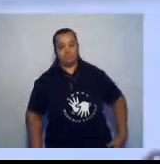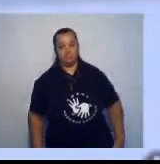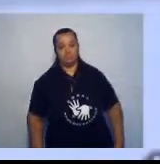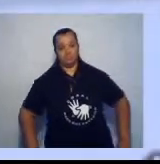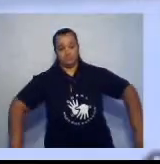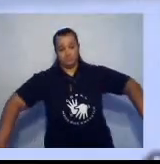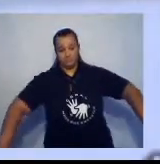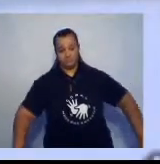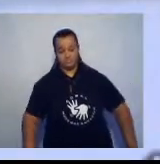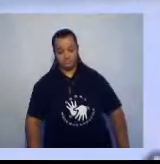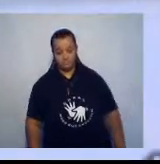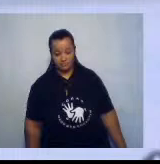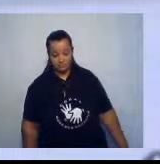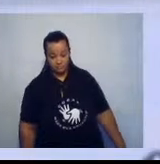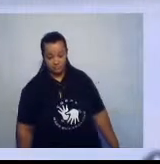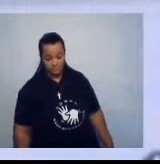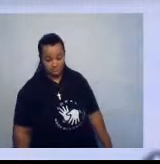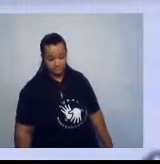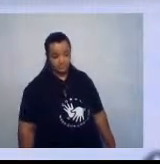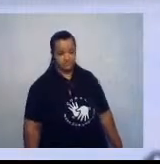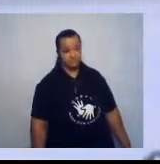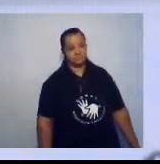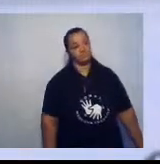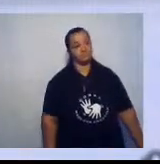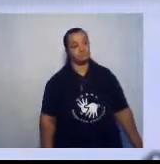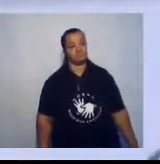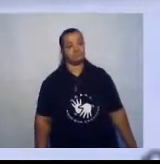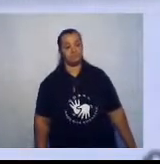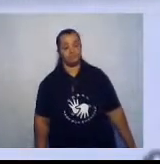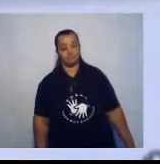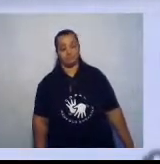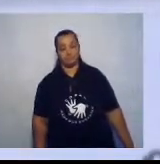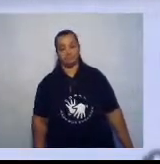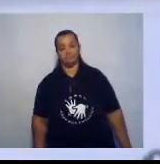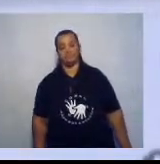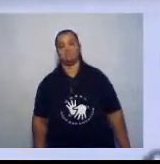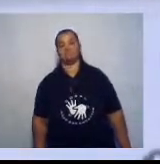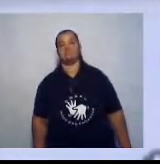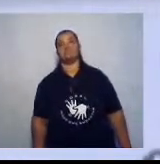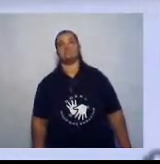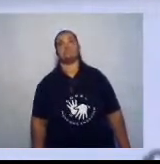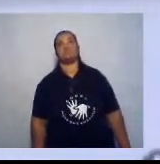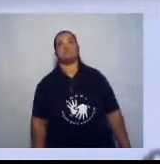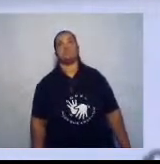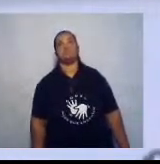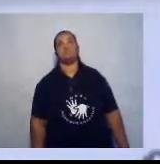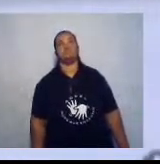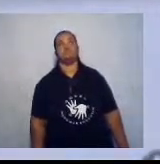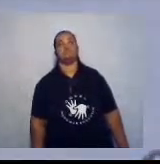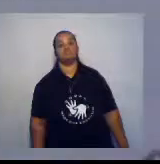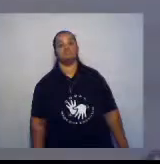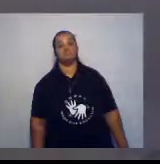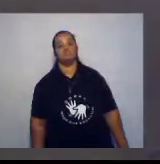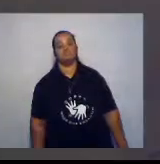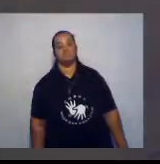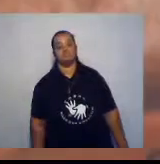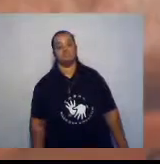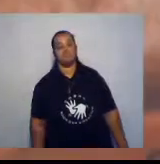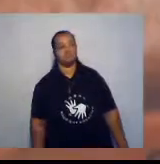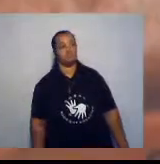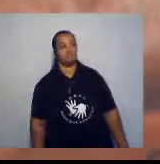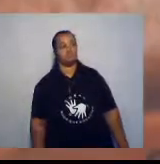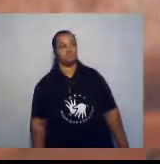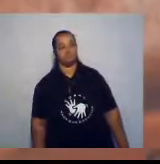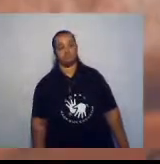ir agradecendo aí, né, Rafael, mais uma vez o convite, é estarmos aqui. É isso aí, a gente agradece do fundo do coração a Prefeitura de Piracaia, né,